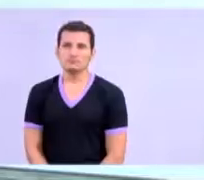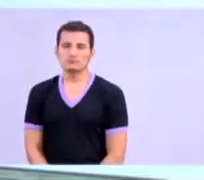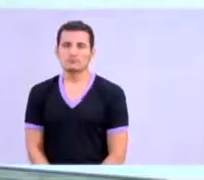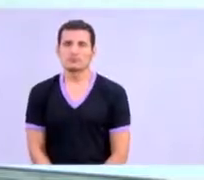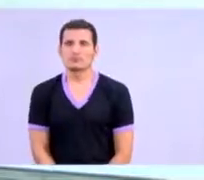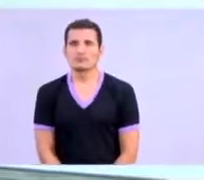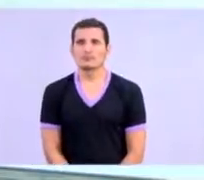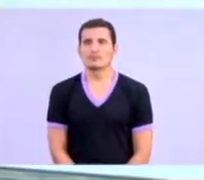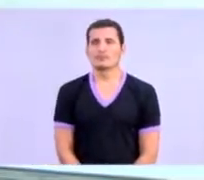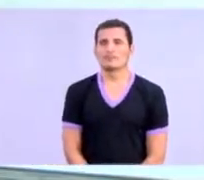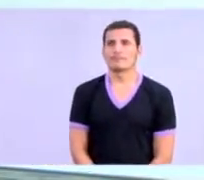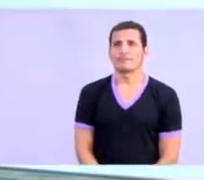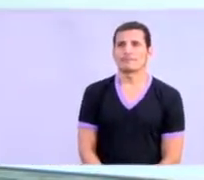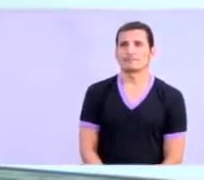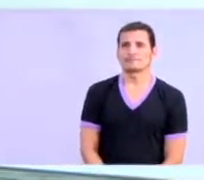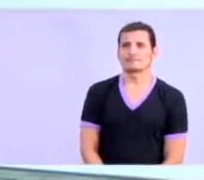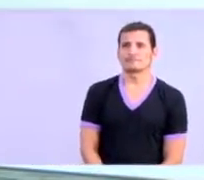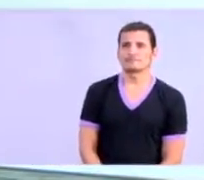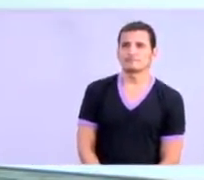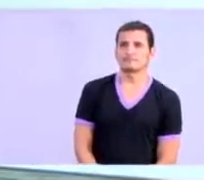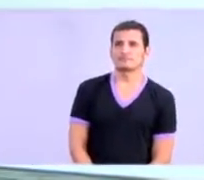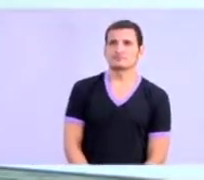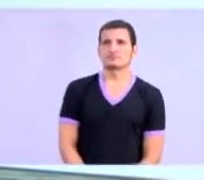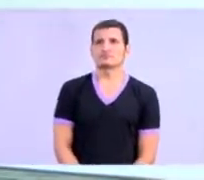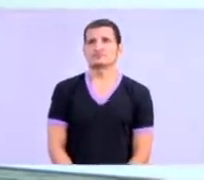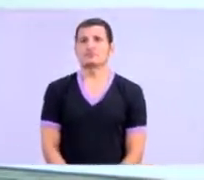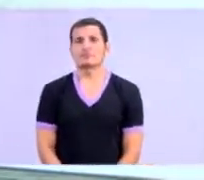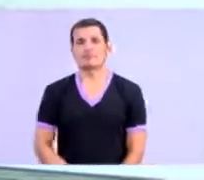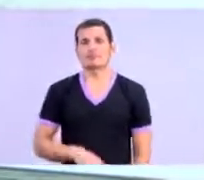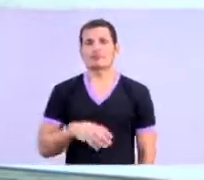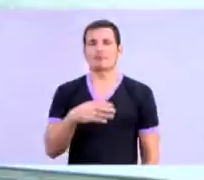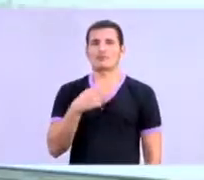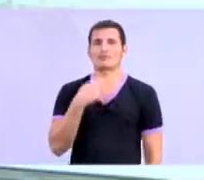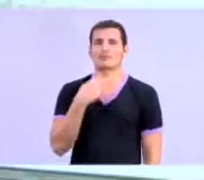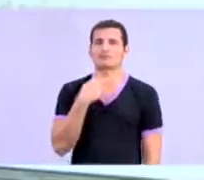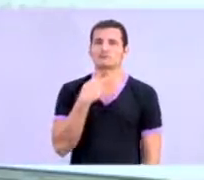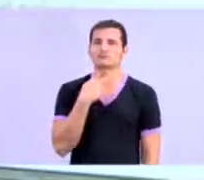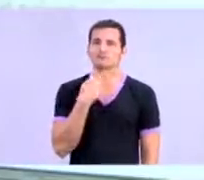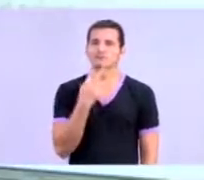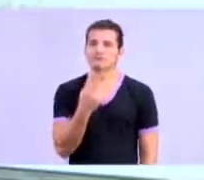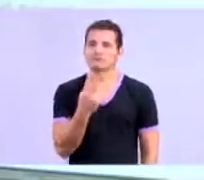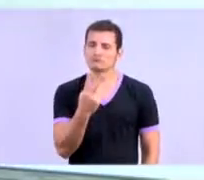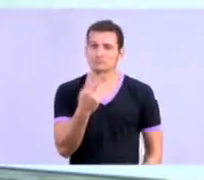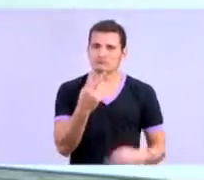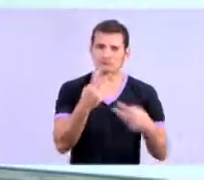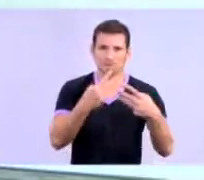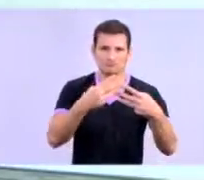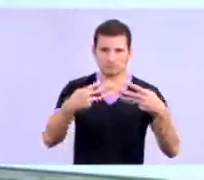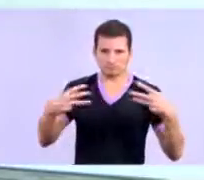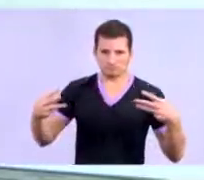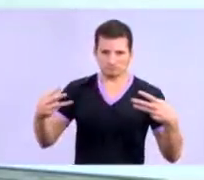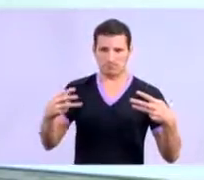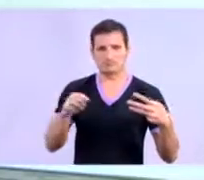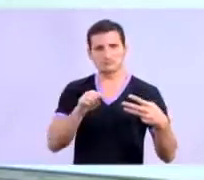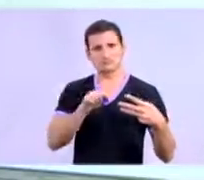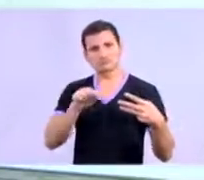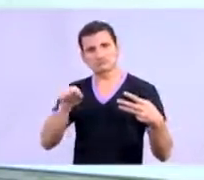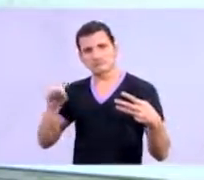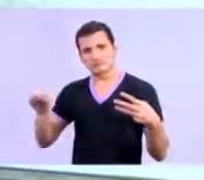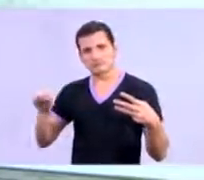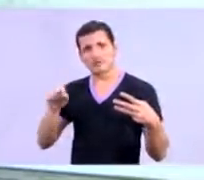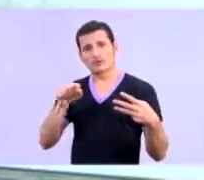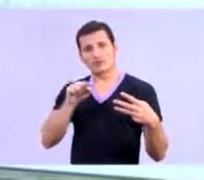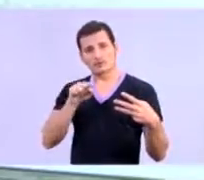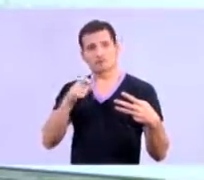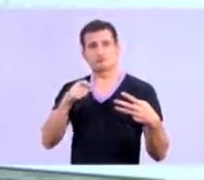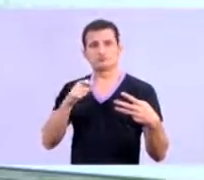que a gente está fazendo uma transmissão de voz, né, na rede. Então essa transmissão ela precisa ter